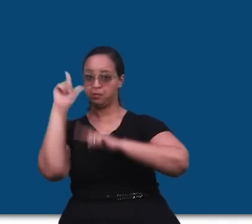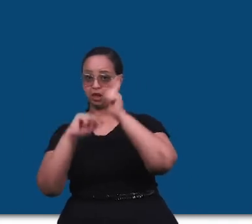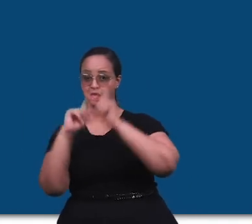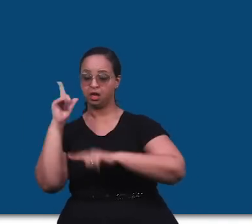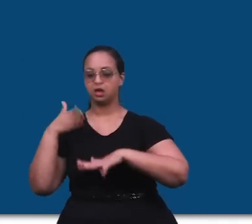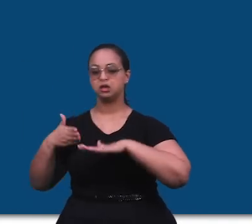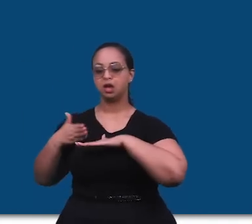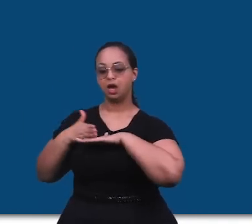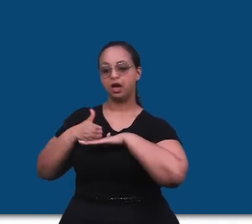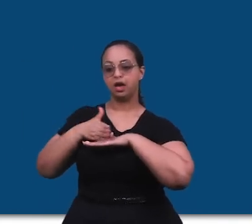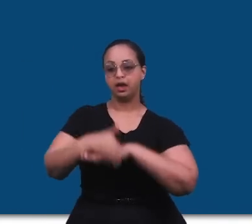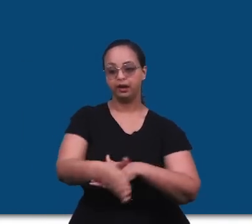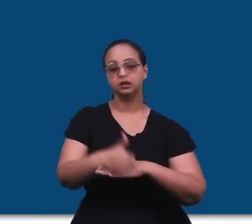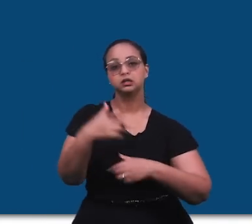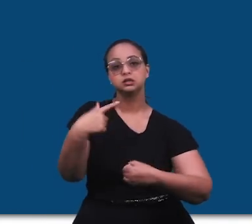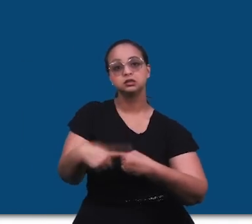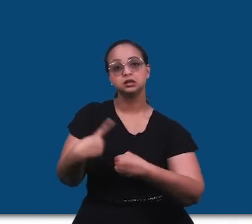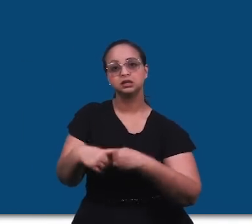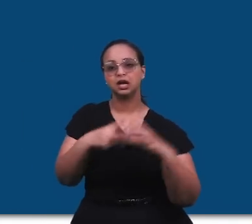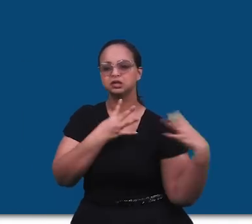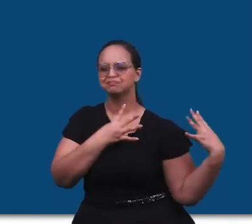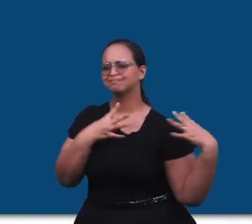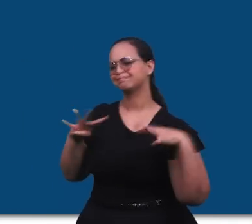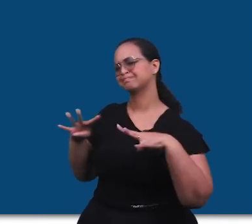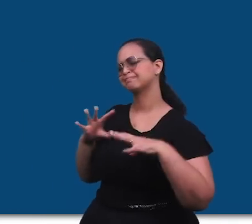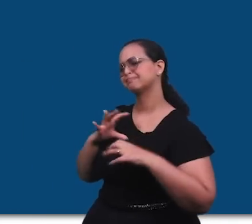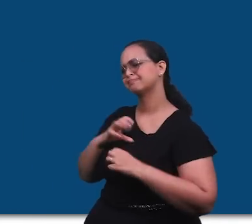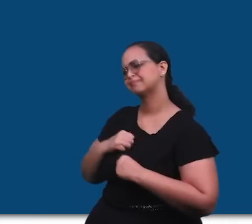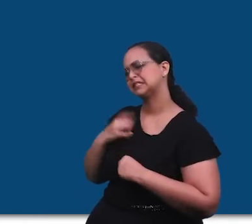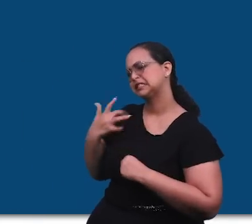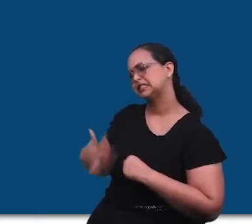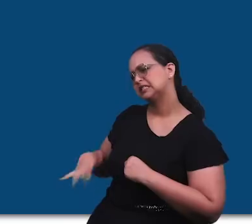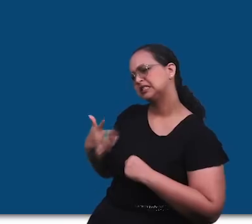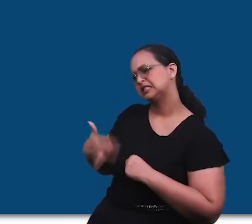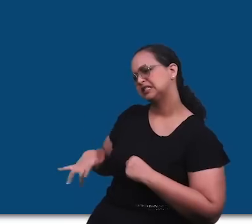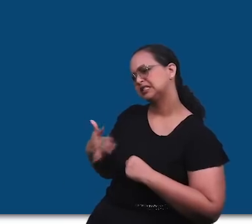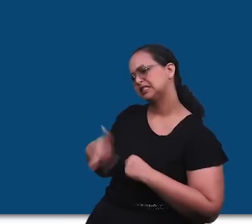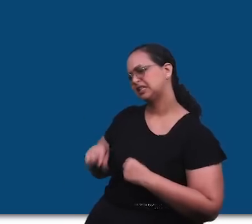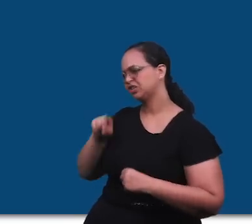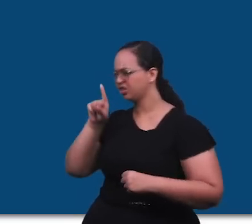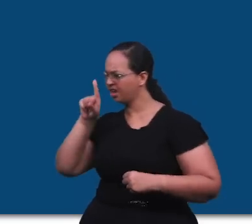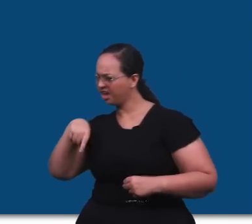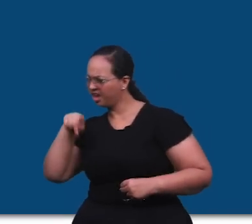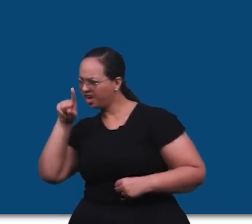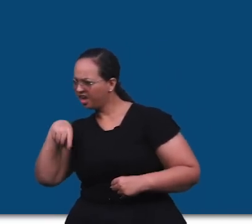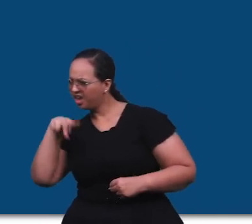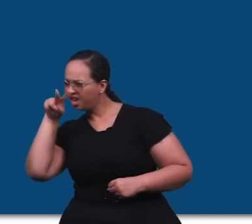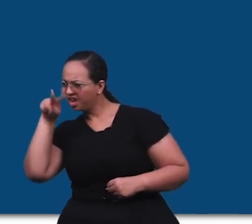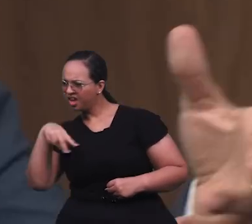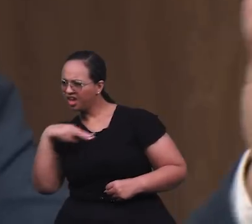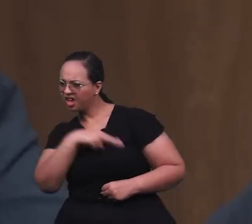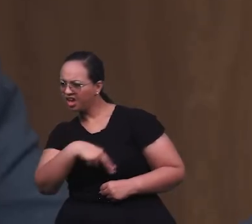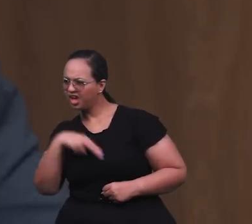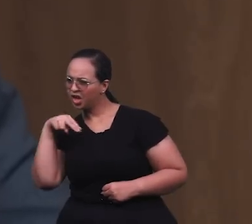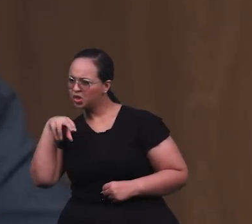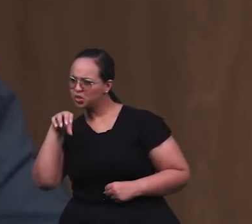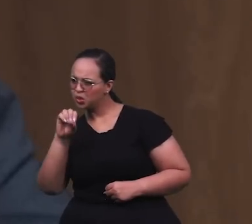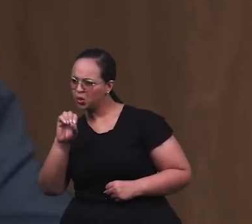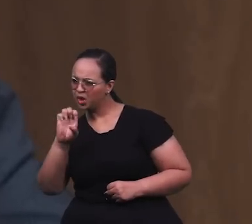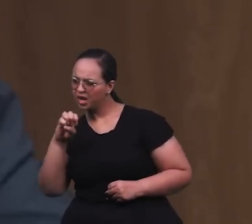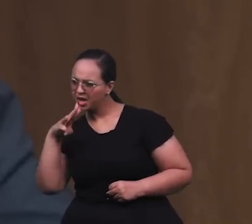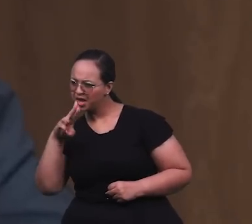entrando elas em Belém, toda a cidade se comoveu por causa delas e diziam, não é esta Noemi? Noemi significa